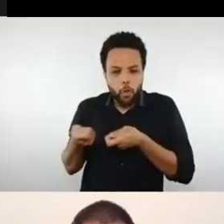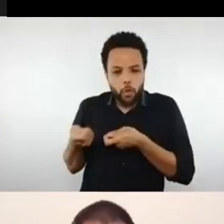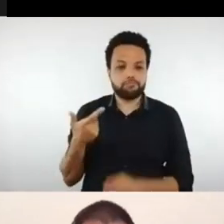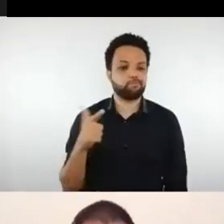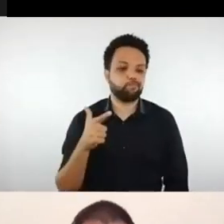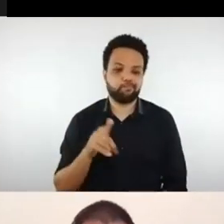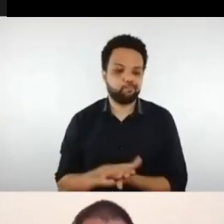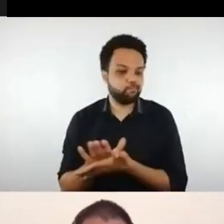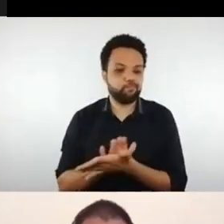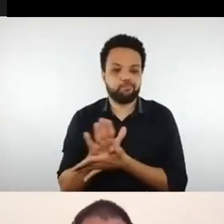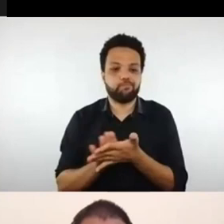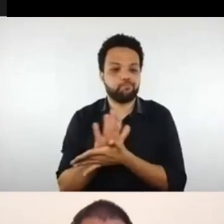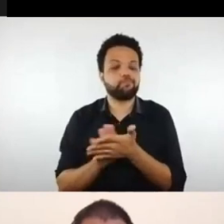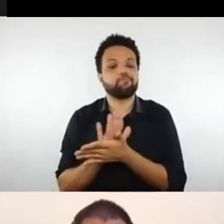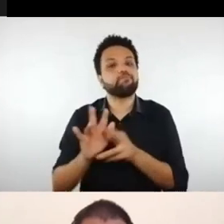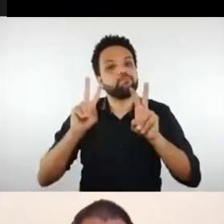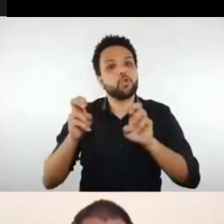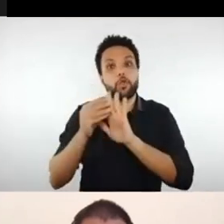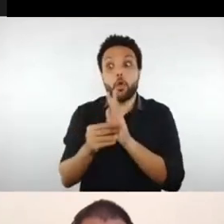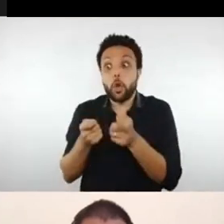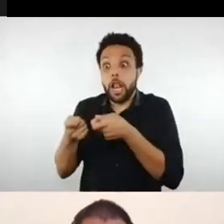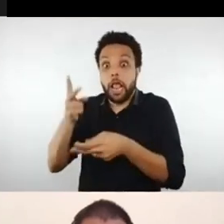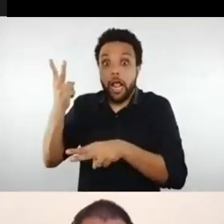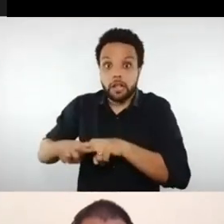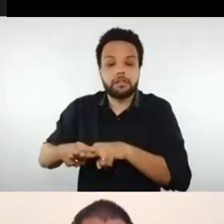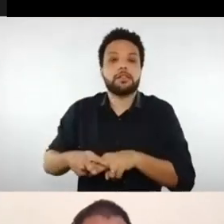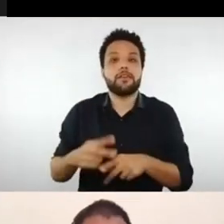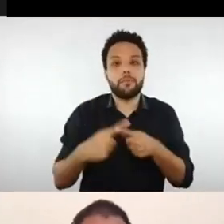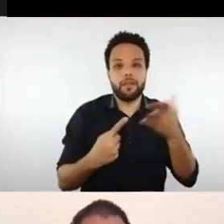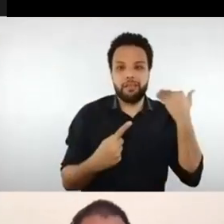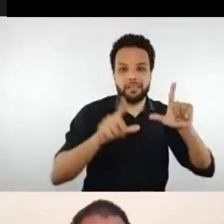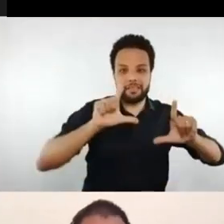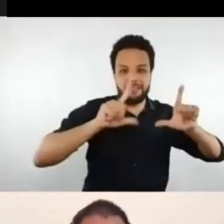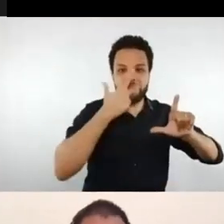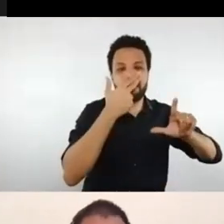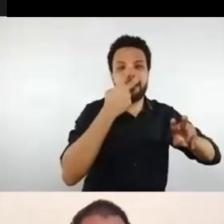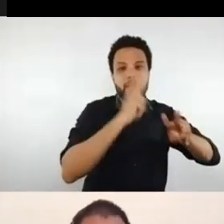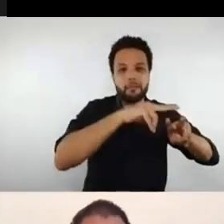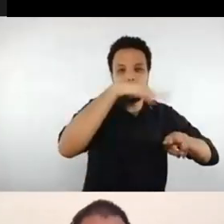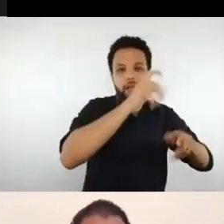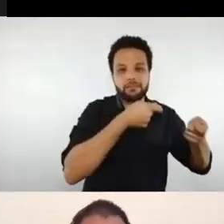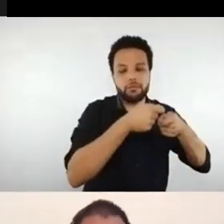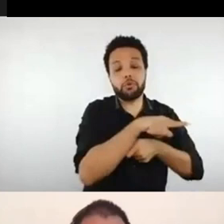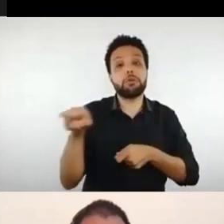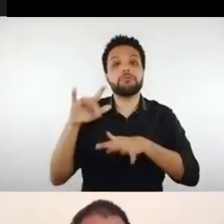crivo do conteúdo que você tinha pelas televisões. Mas, assim, não existe